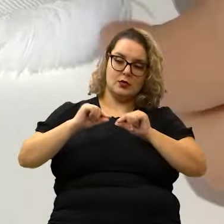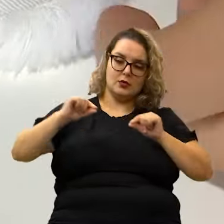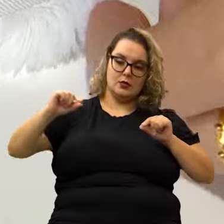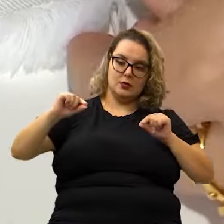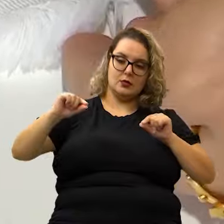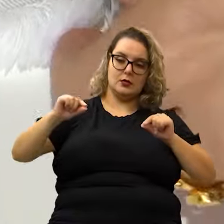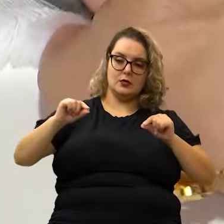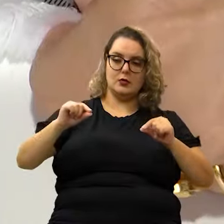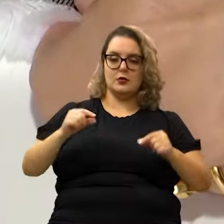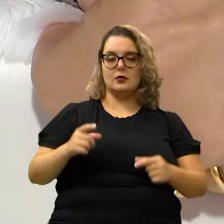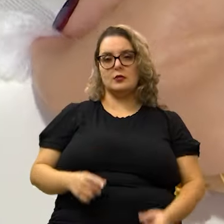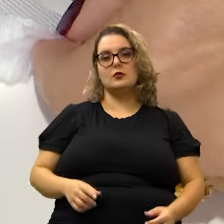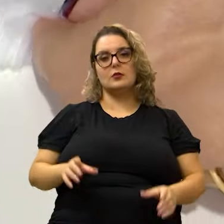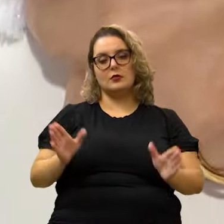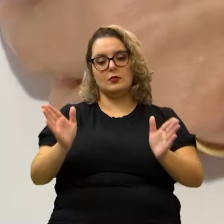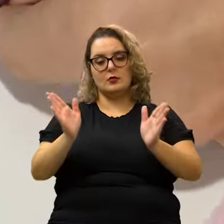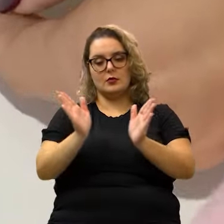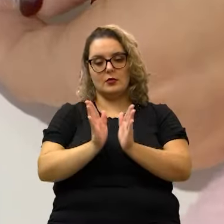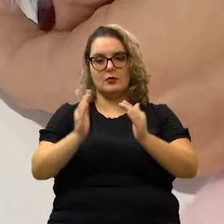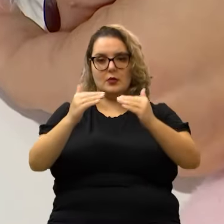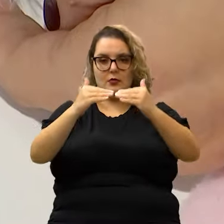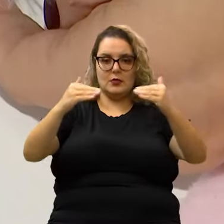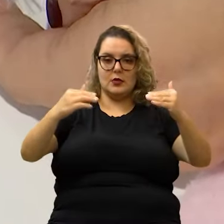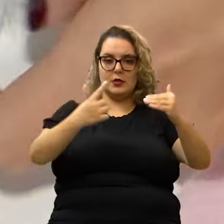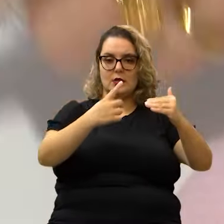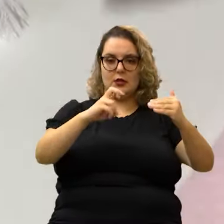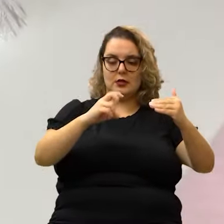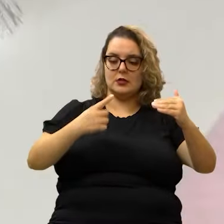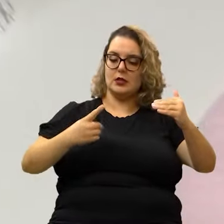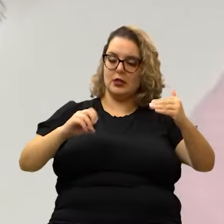lado, fazendo o triângulo e fechando aqui com 15 centímetros.